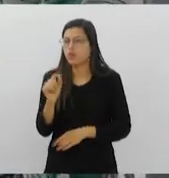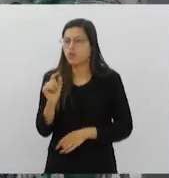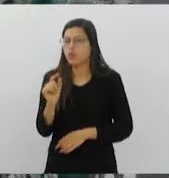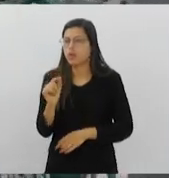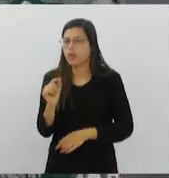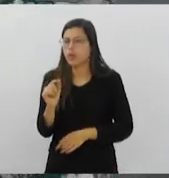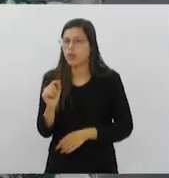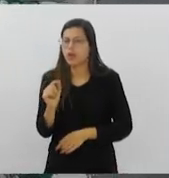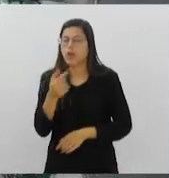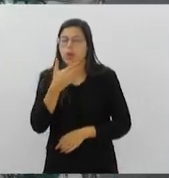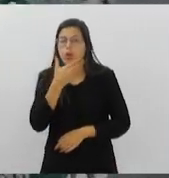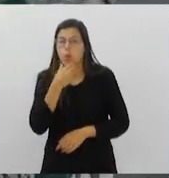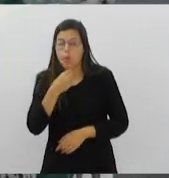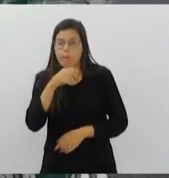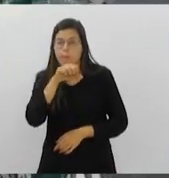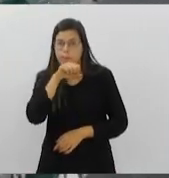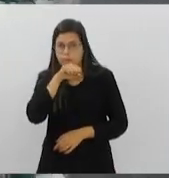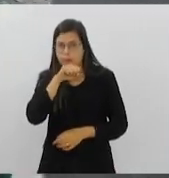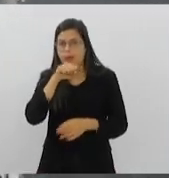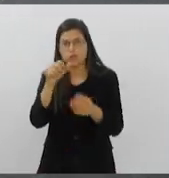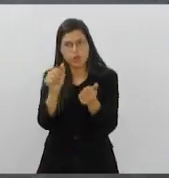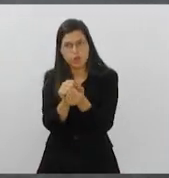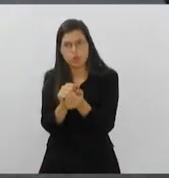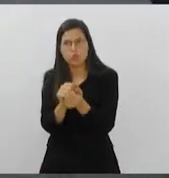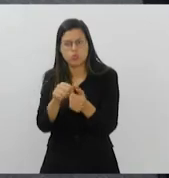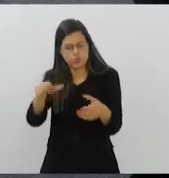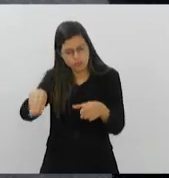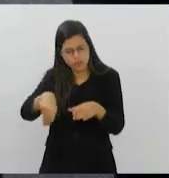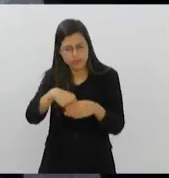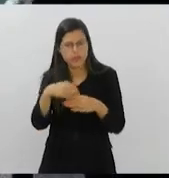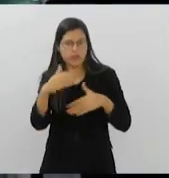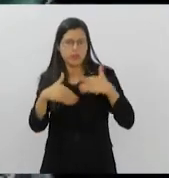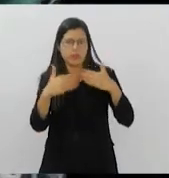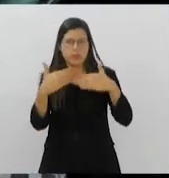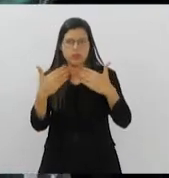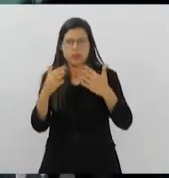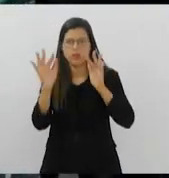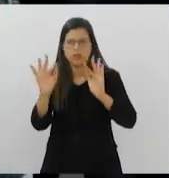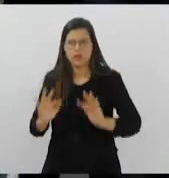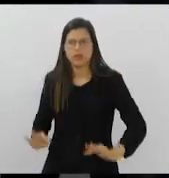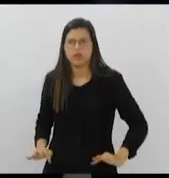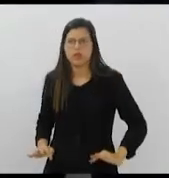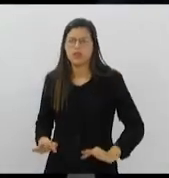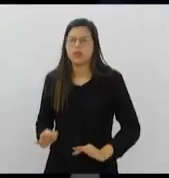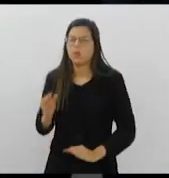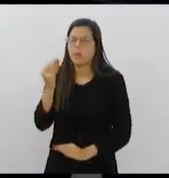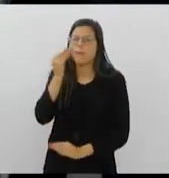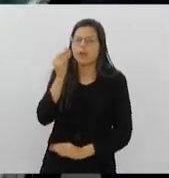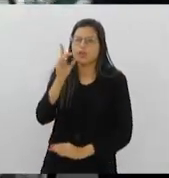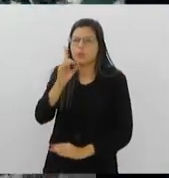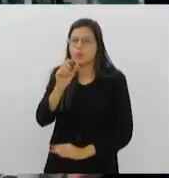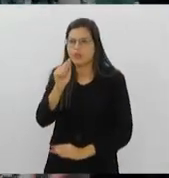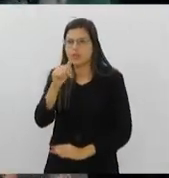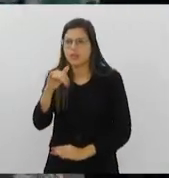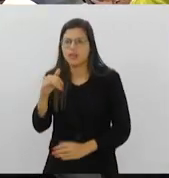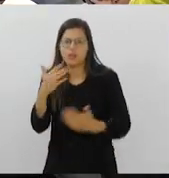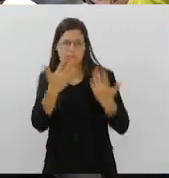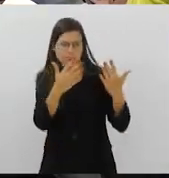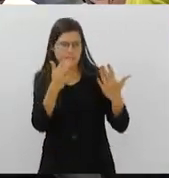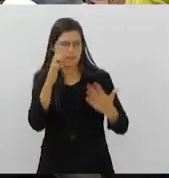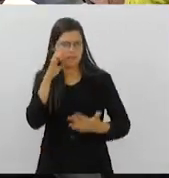dos pais nesse processo, a paternidade ativa. Fico feliz, um beijo para a Dani do Reage Mãe, parabéns, Élika